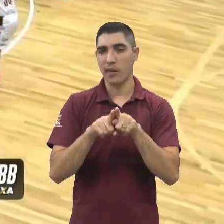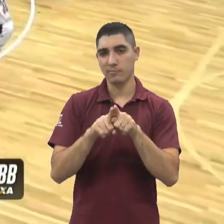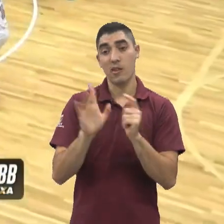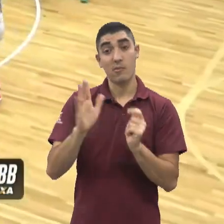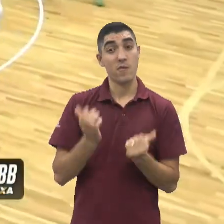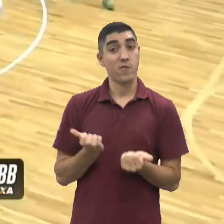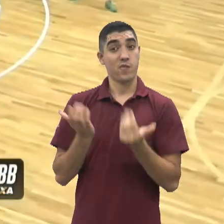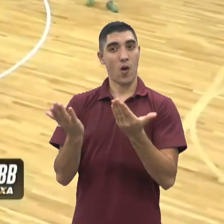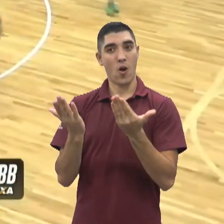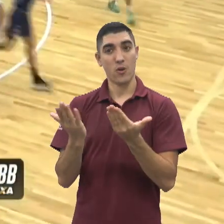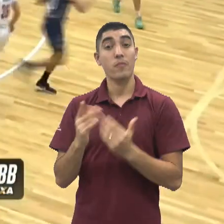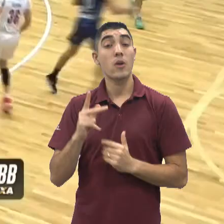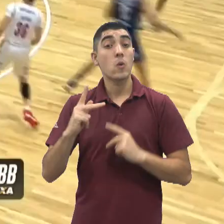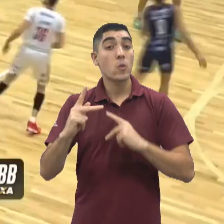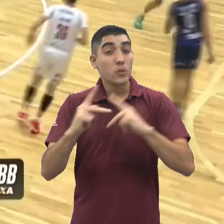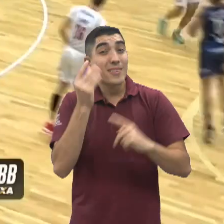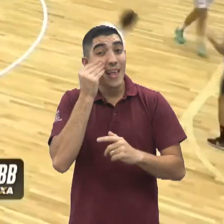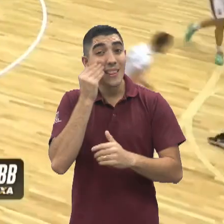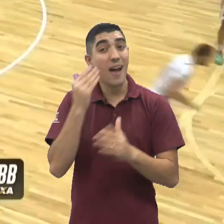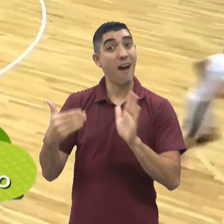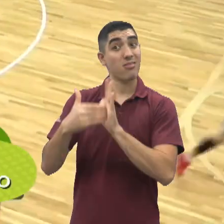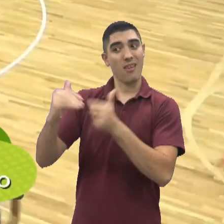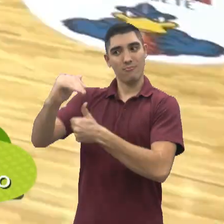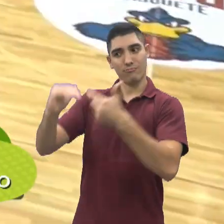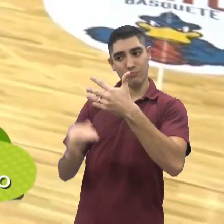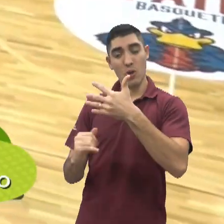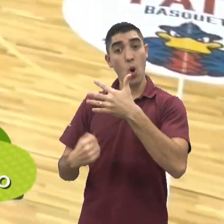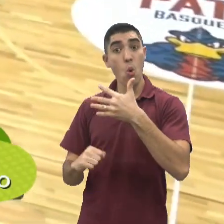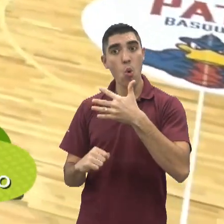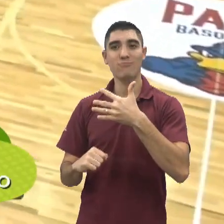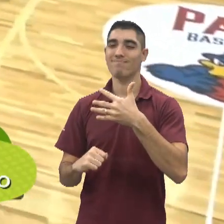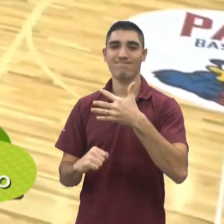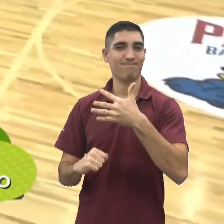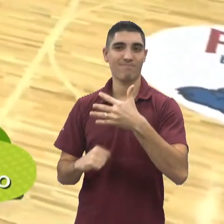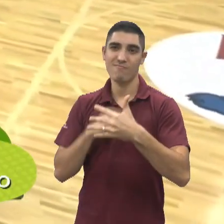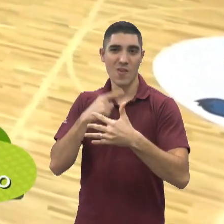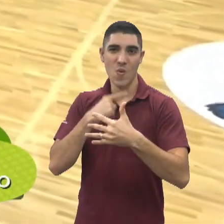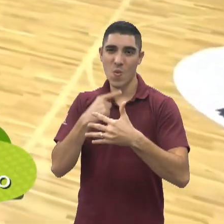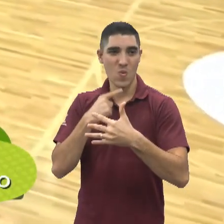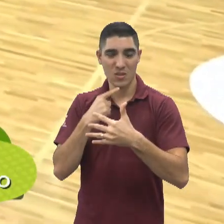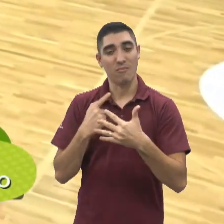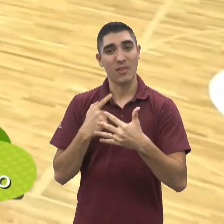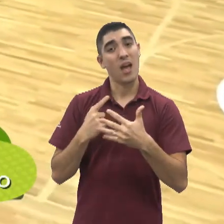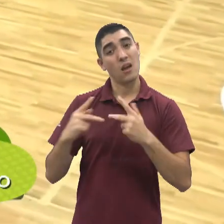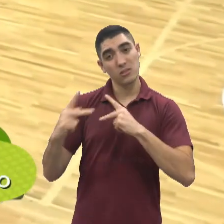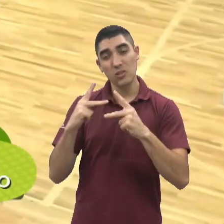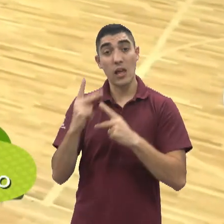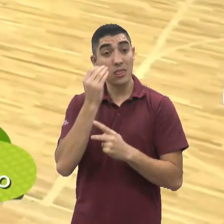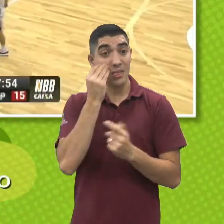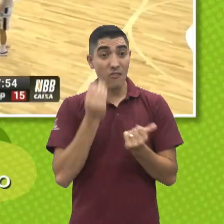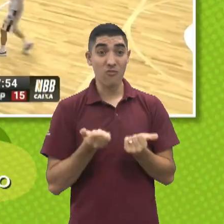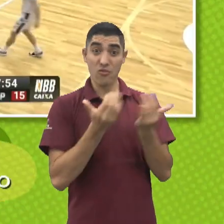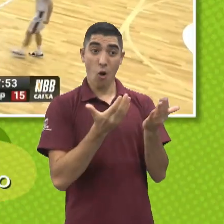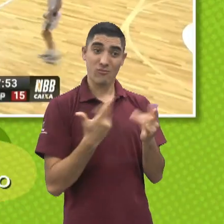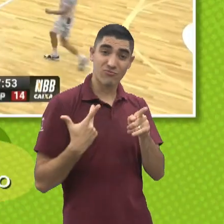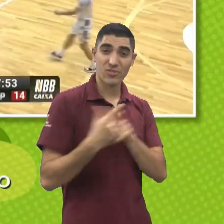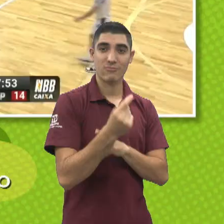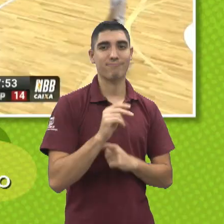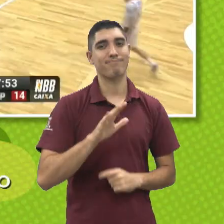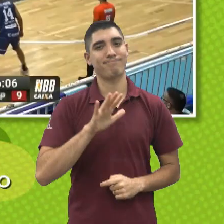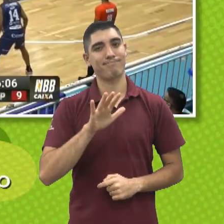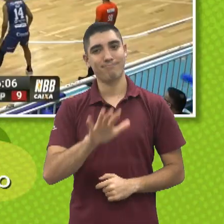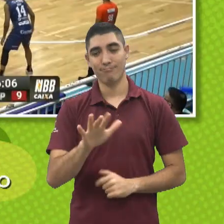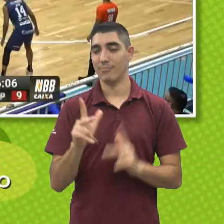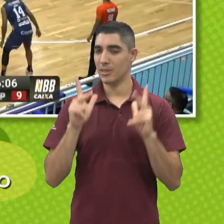mais de buscar o Super 8, o time buscava aí a reabilitação da competição, mesmo jogando fora de casa. Mas olha, assim como foi contra